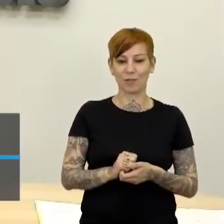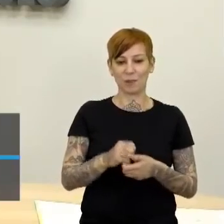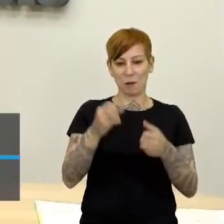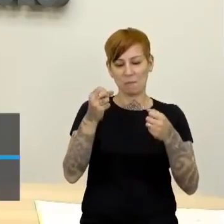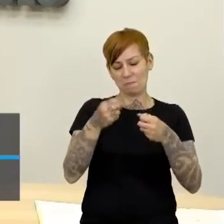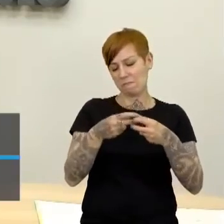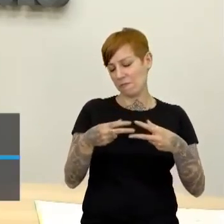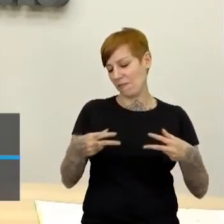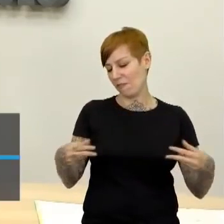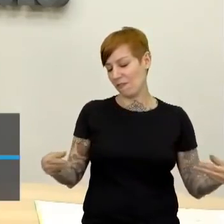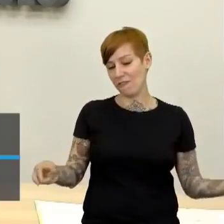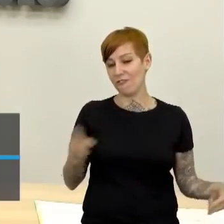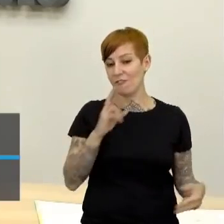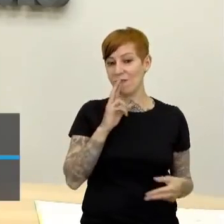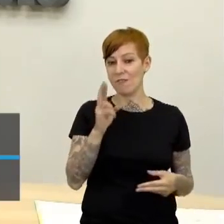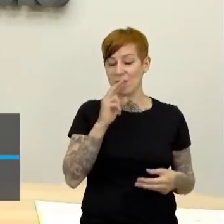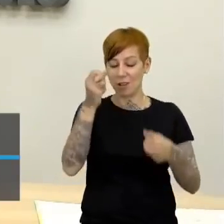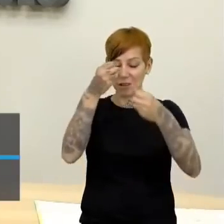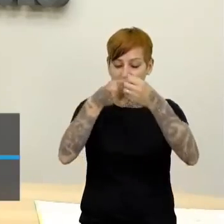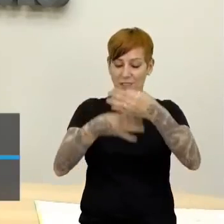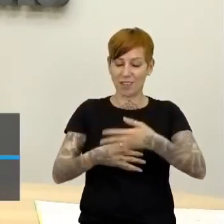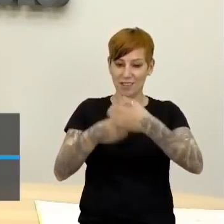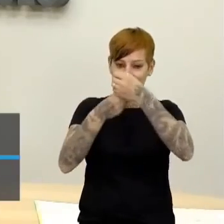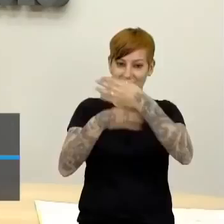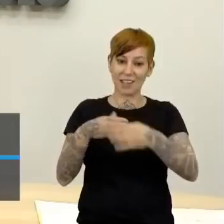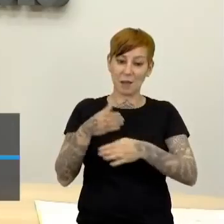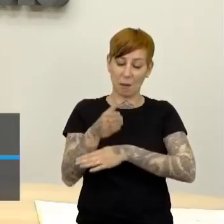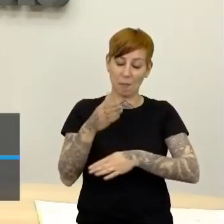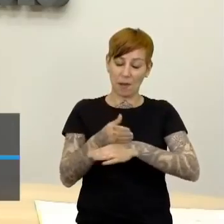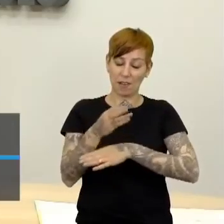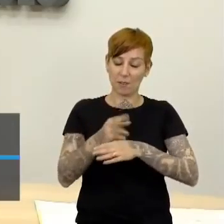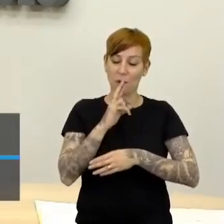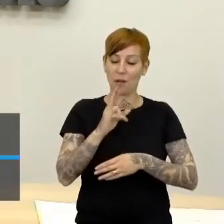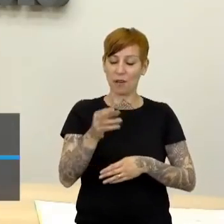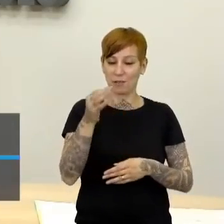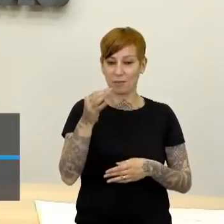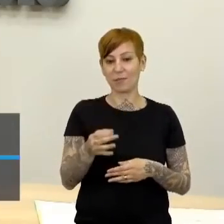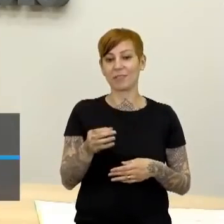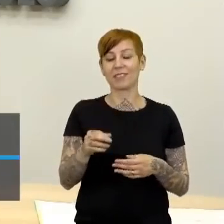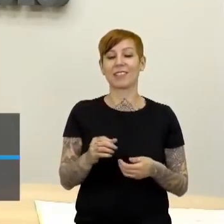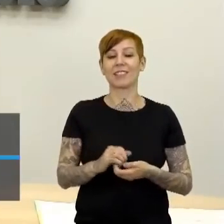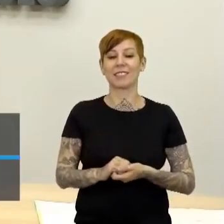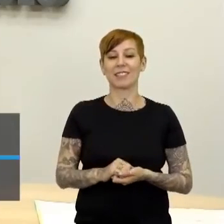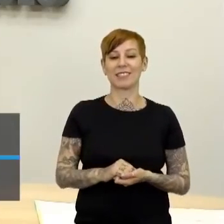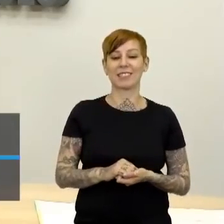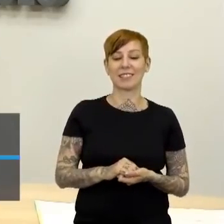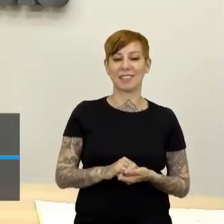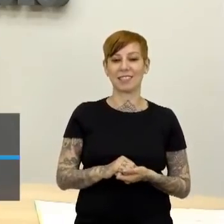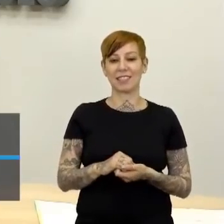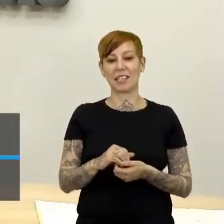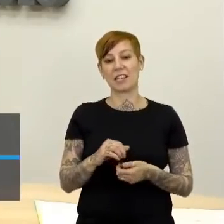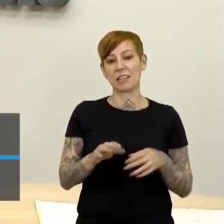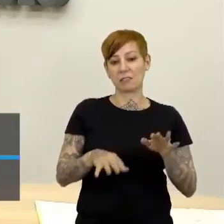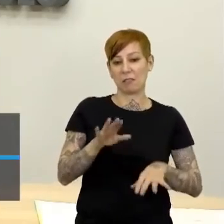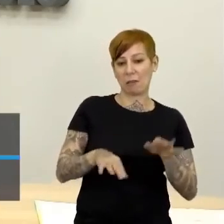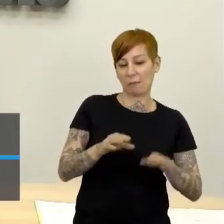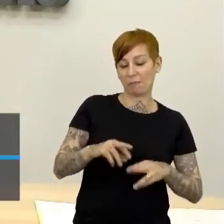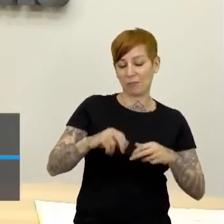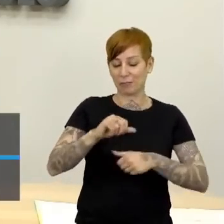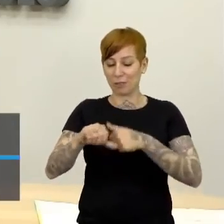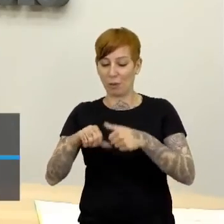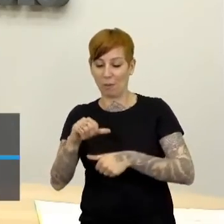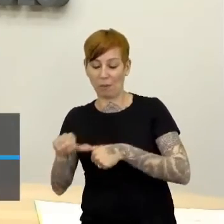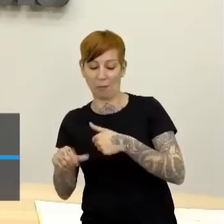Débora lá da e Júlio Pestana participando mandar as respostas também 5x ao quadrado aí mudou né menos 5x